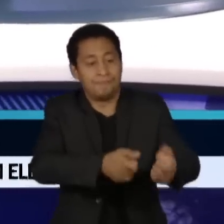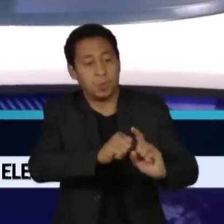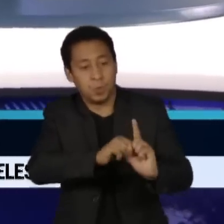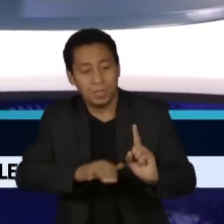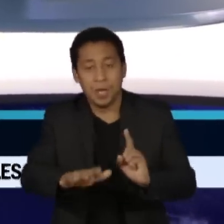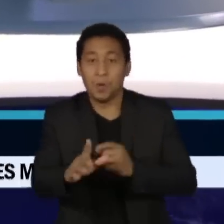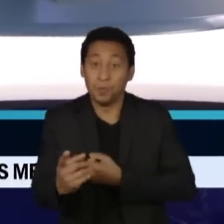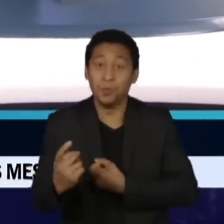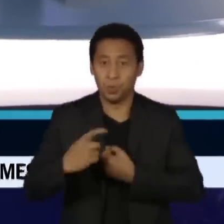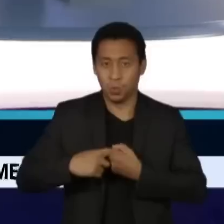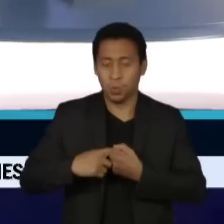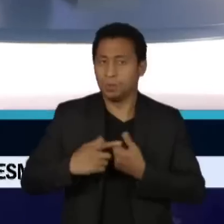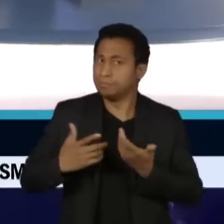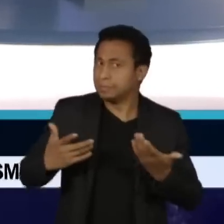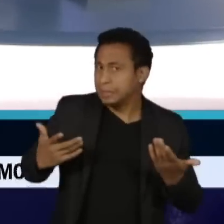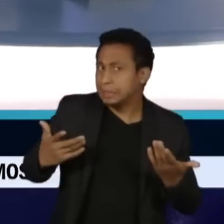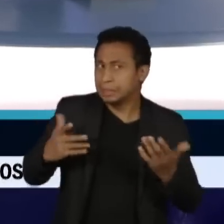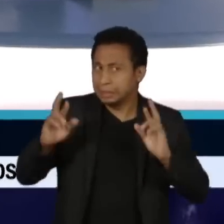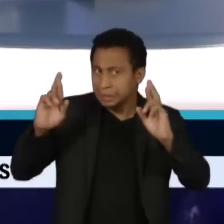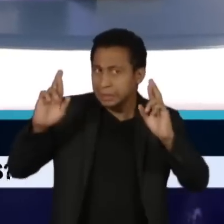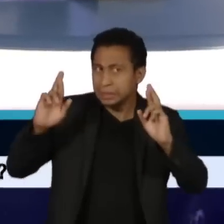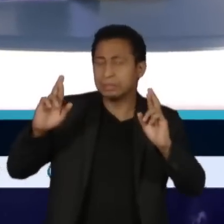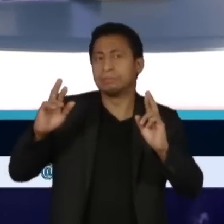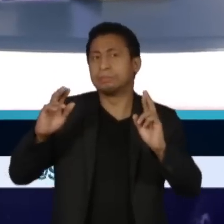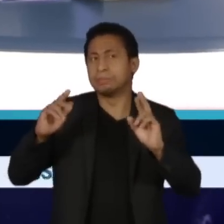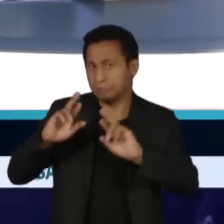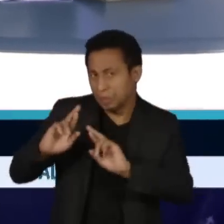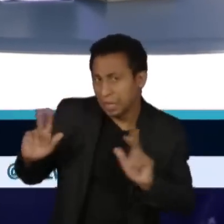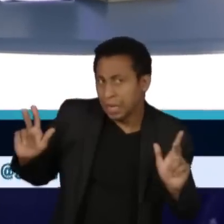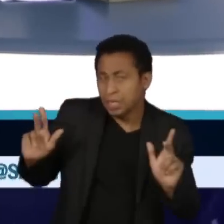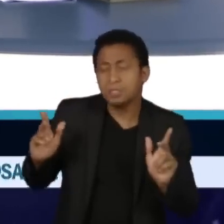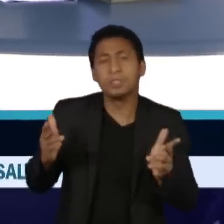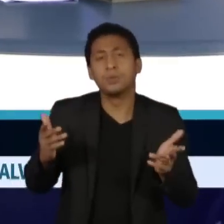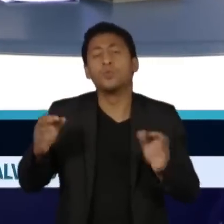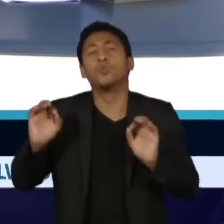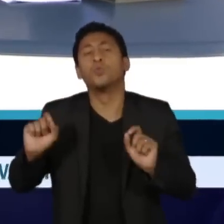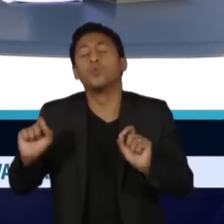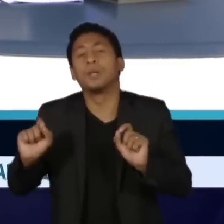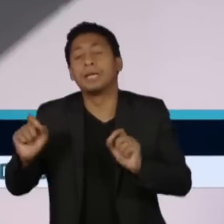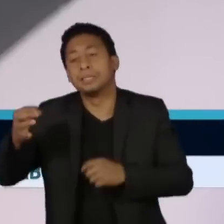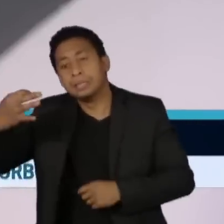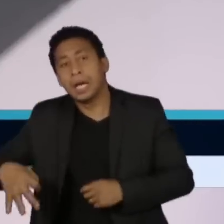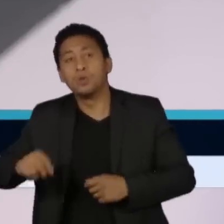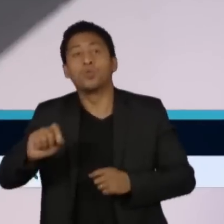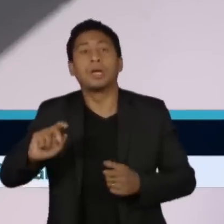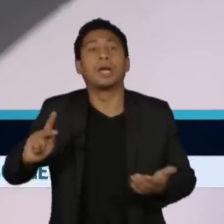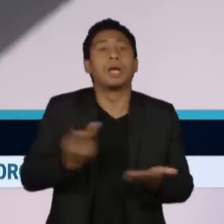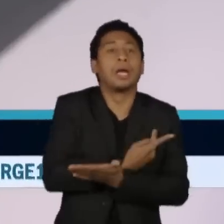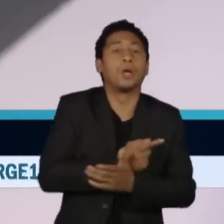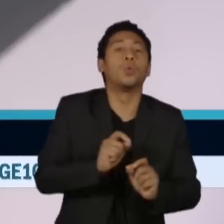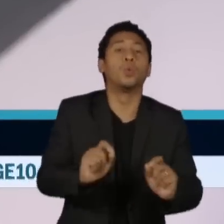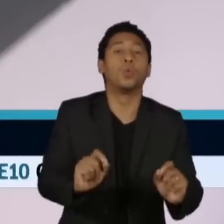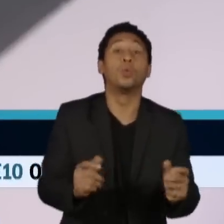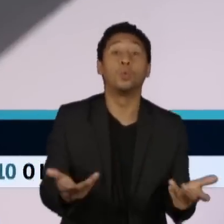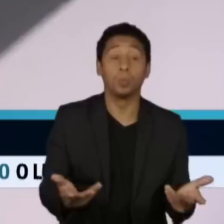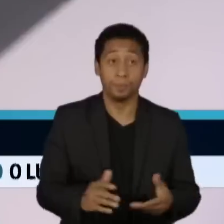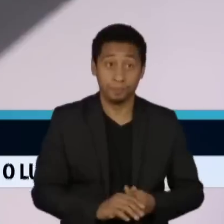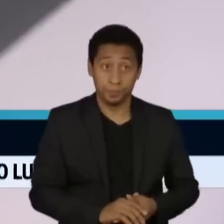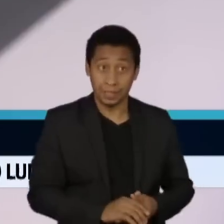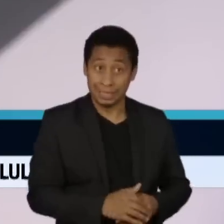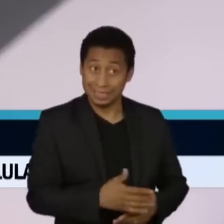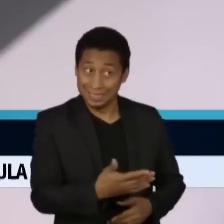dessa largada Quais foram os erros e acertos na sua opinião nesse período de 100 dias acerto sem sombra de dúvidas